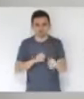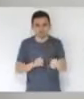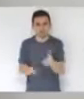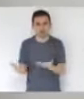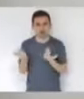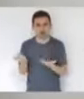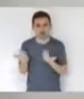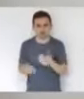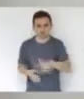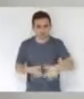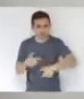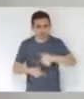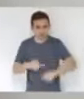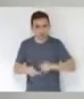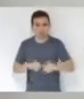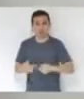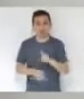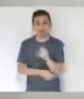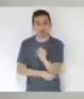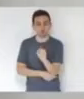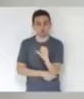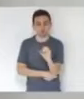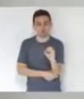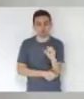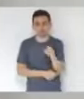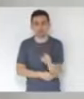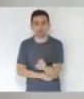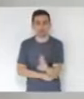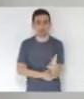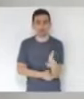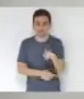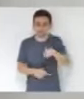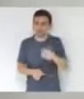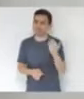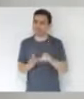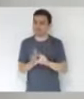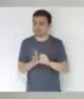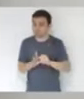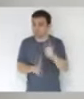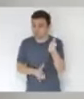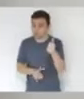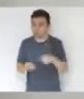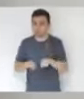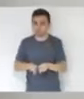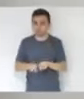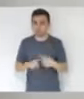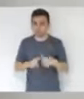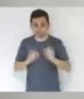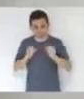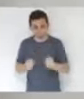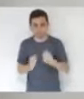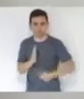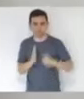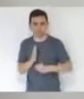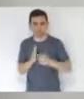trabalho. R$ 800 mil renovados, aliás, foi um dos primeiros convênios renovados, graças ao nosso empenho também.